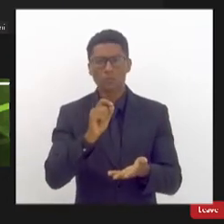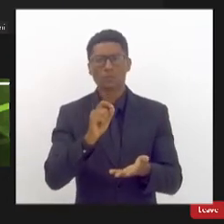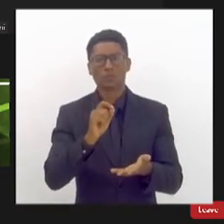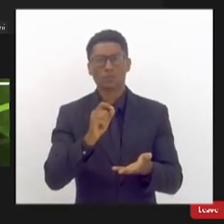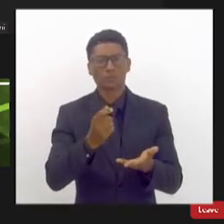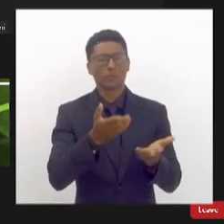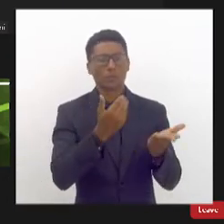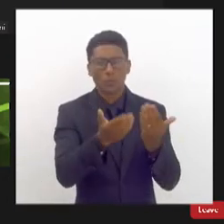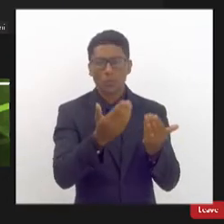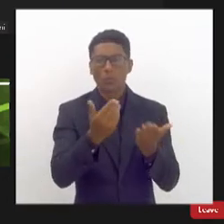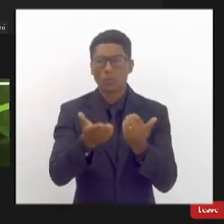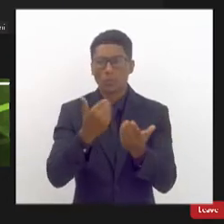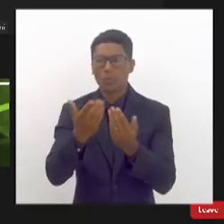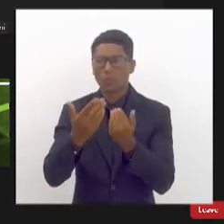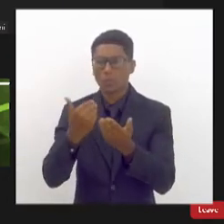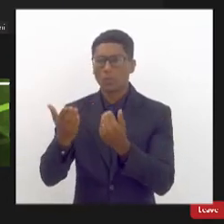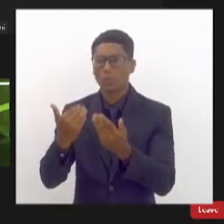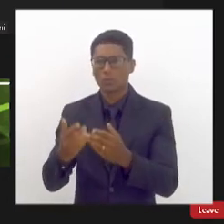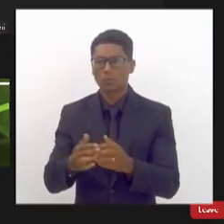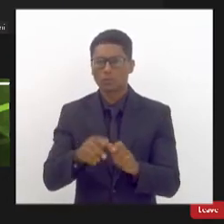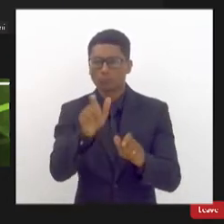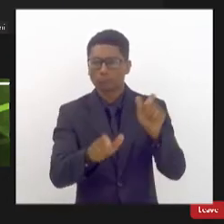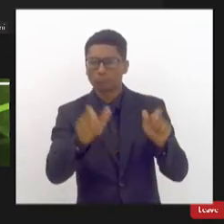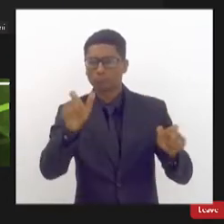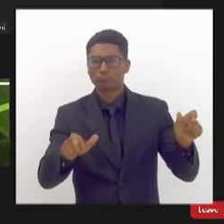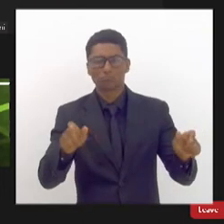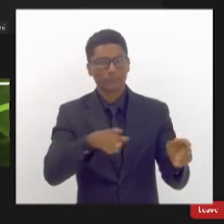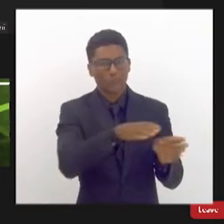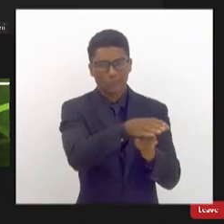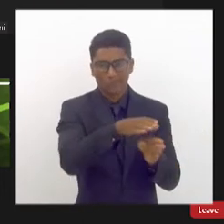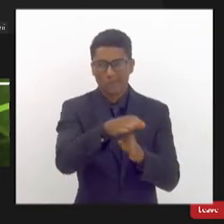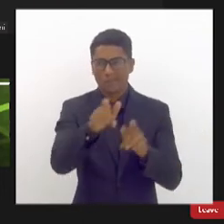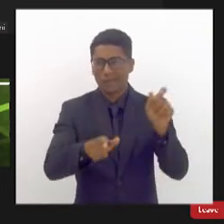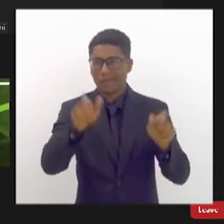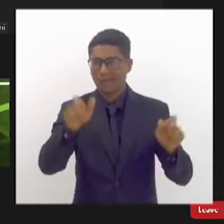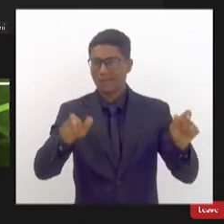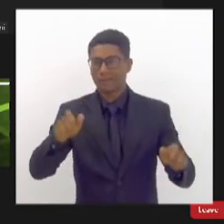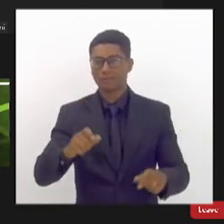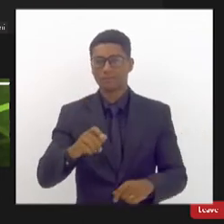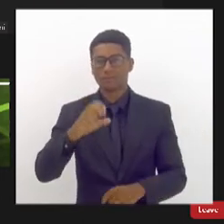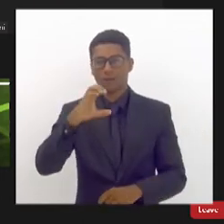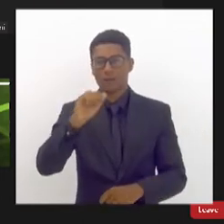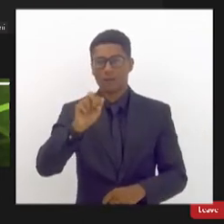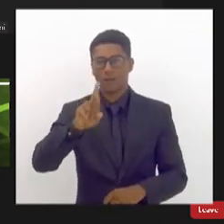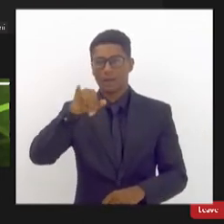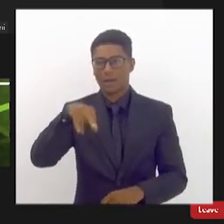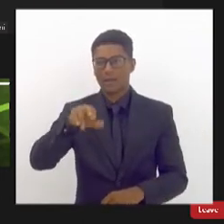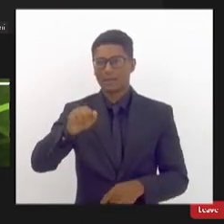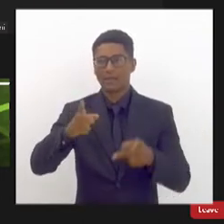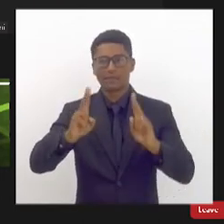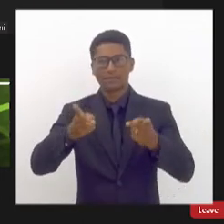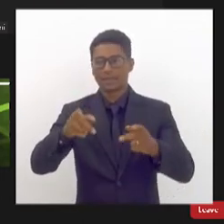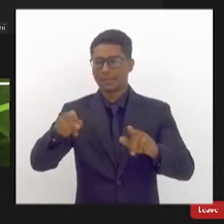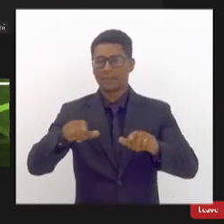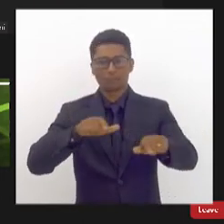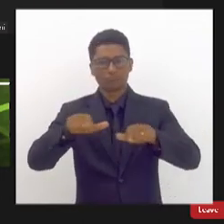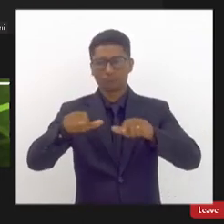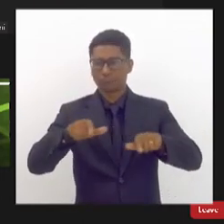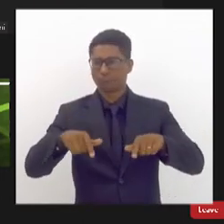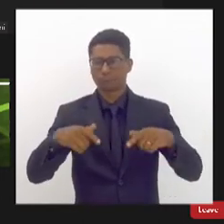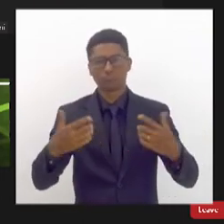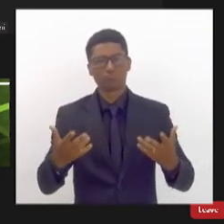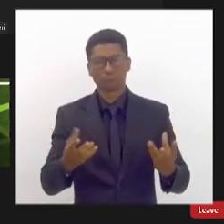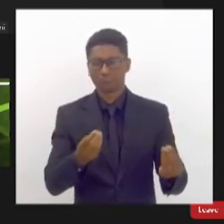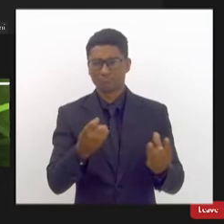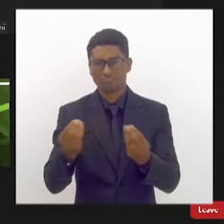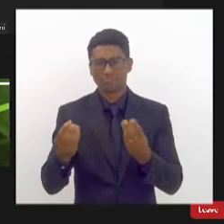foi conversando com outros conselheiros, também conselheira Karina, sempre muito atuante, no conselho,